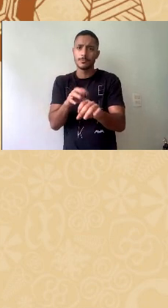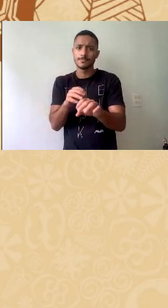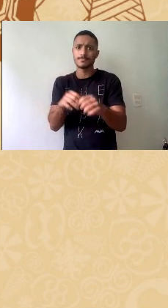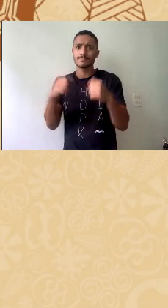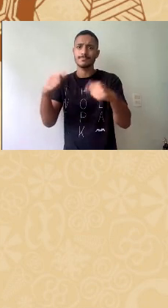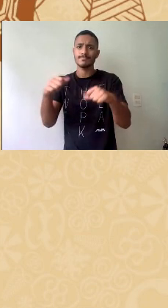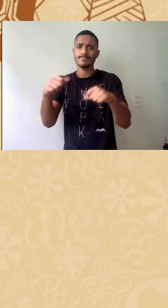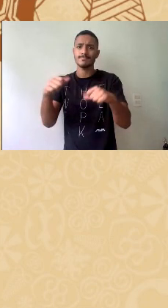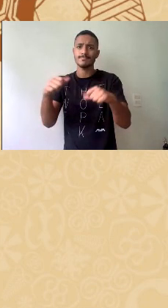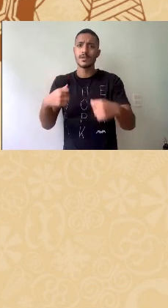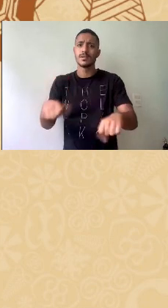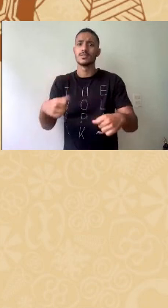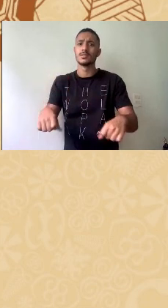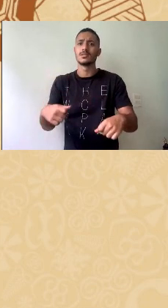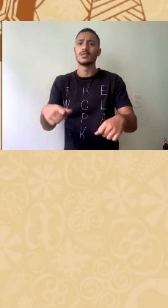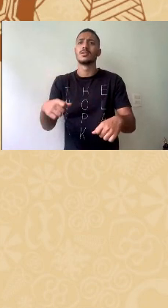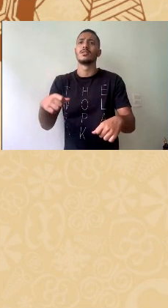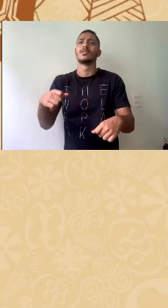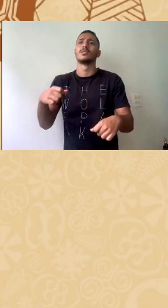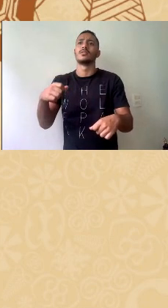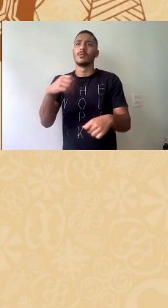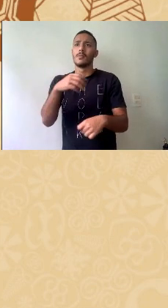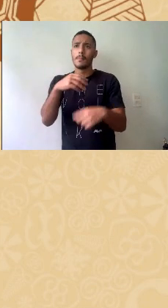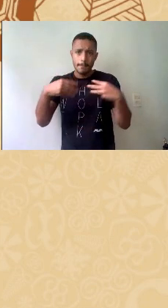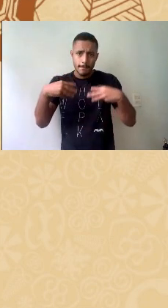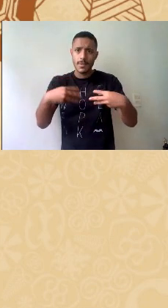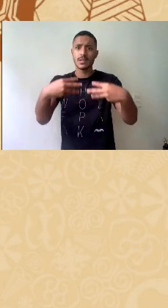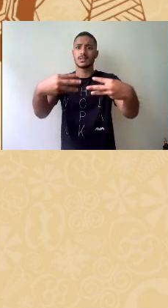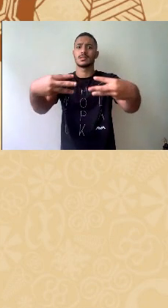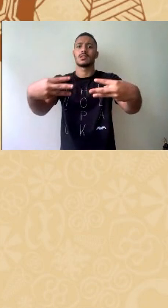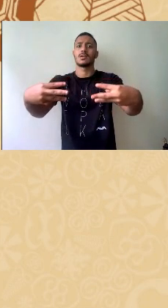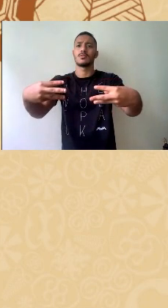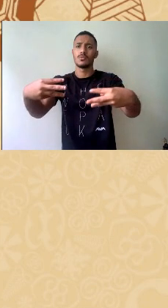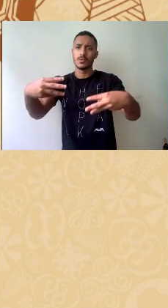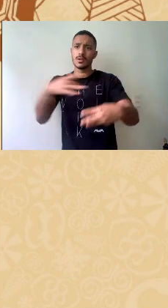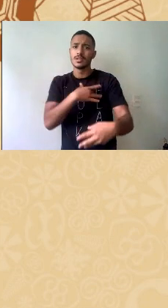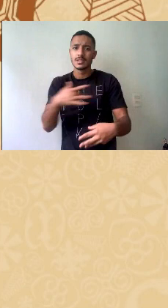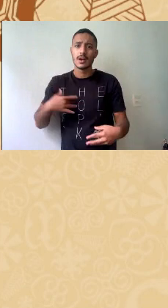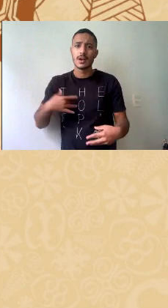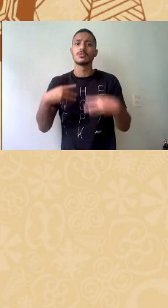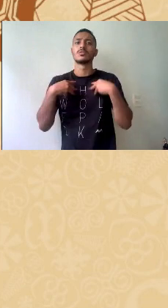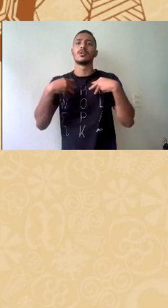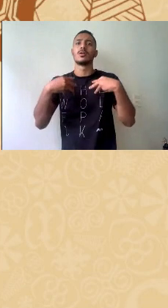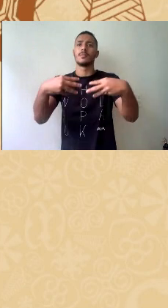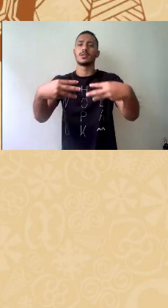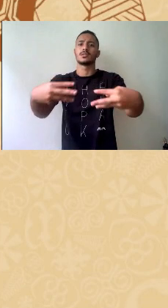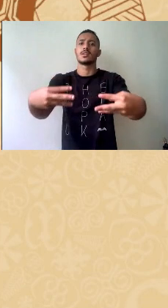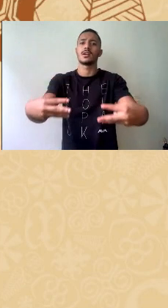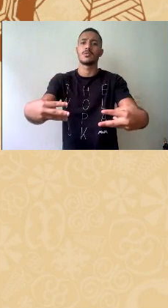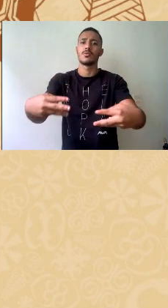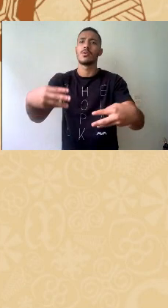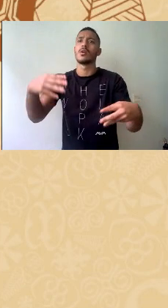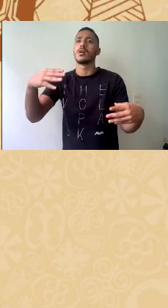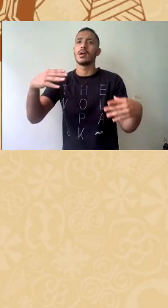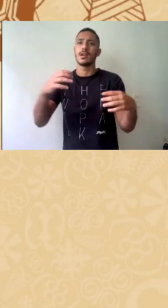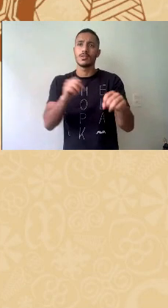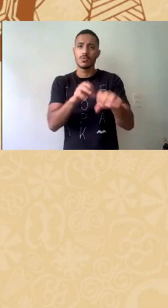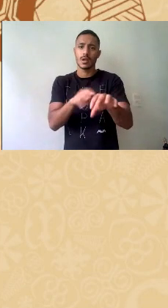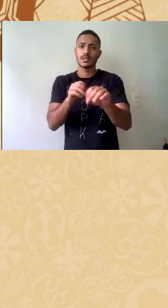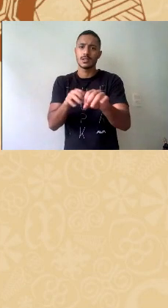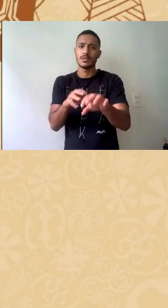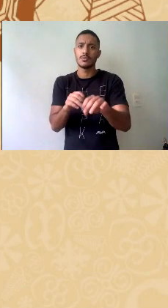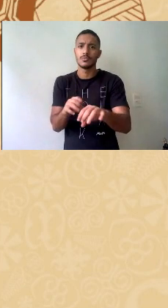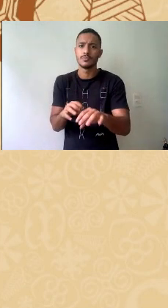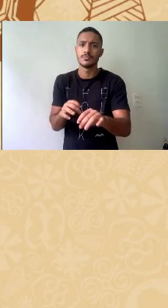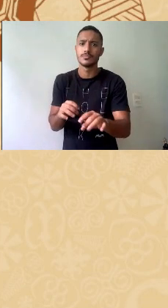da Saúde ou no Ministério da Educação discutindo sobre isso, porque tudo que a gente propõe aqui é vetado lá. Então, a